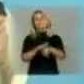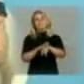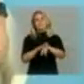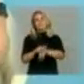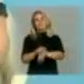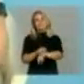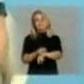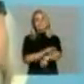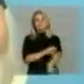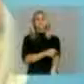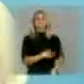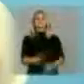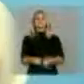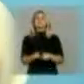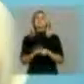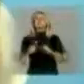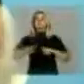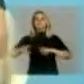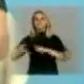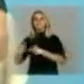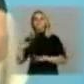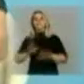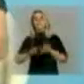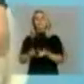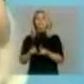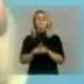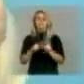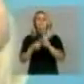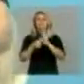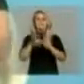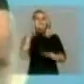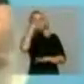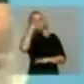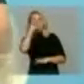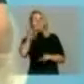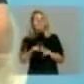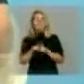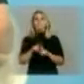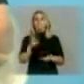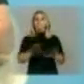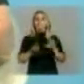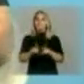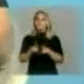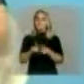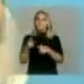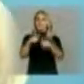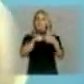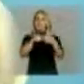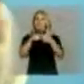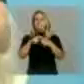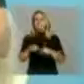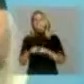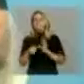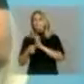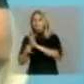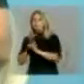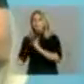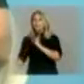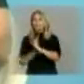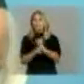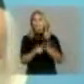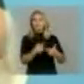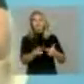ação diferenciada, às vezes ligada à questão histórica, mas às vezes ligado à questão de identificação de casos, de treinamento